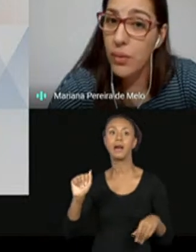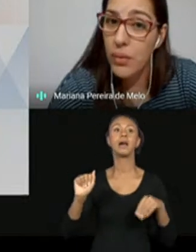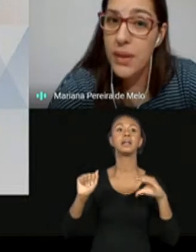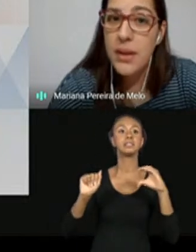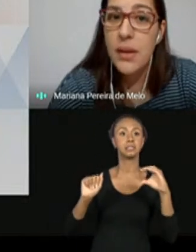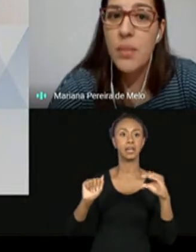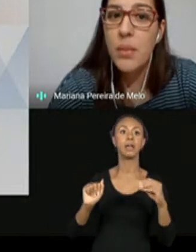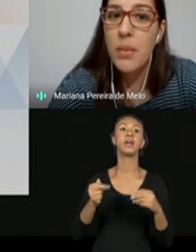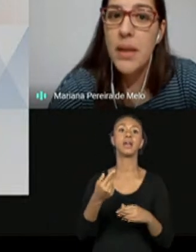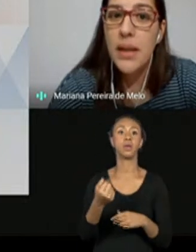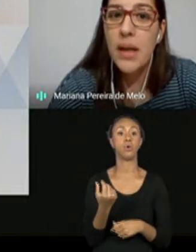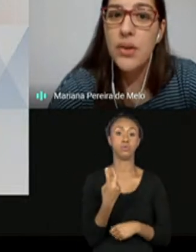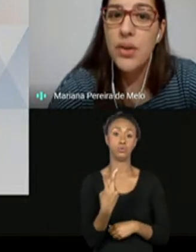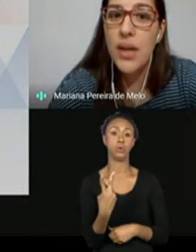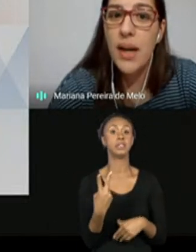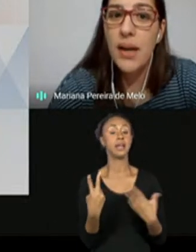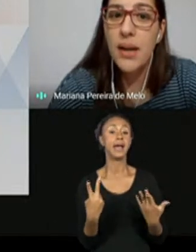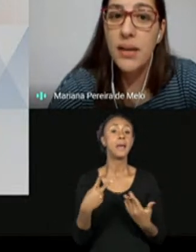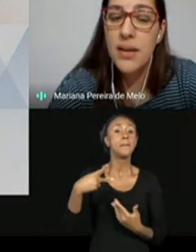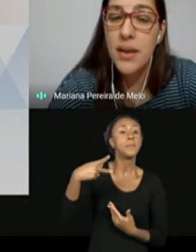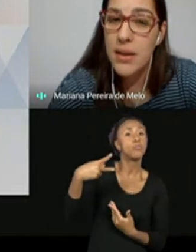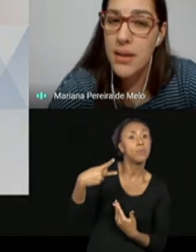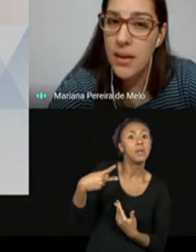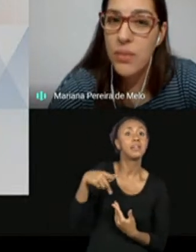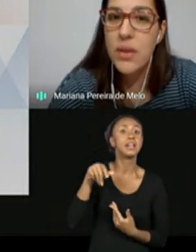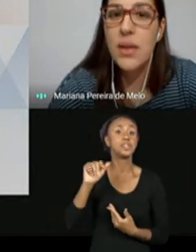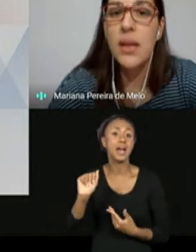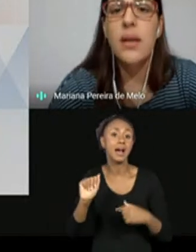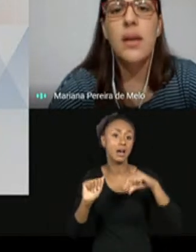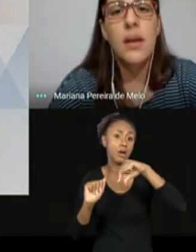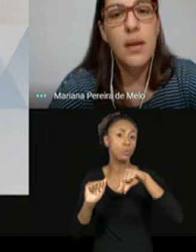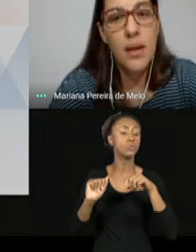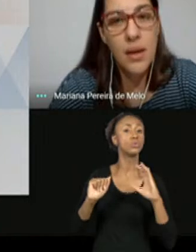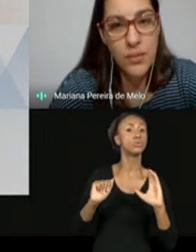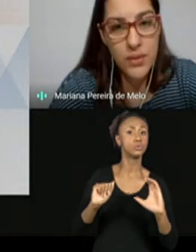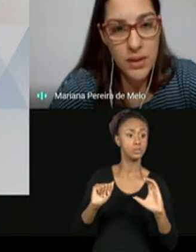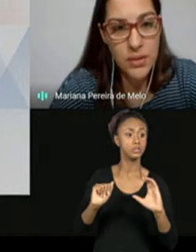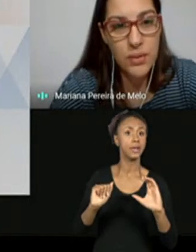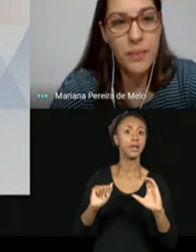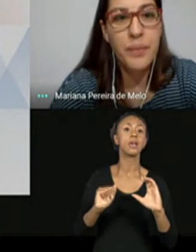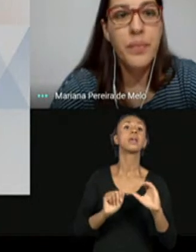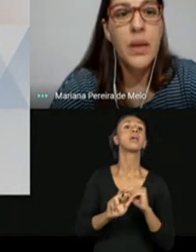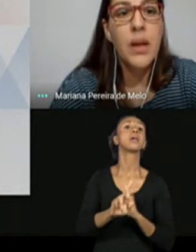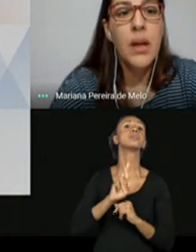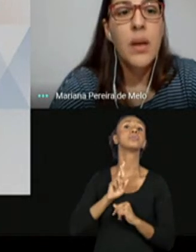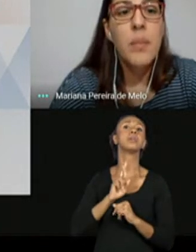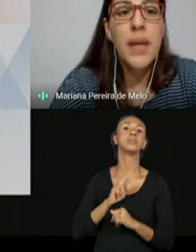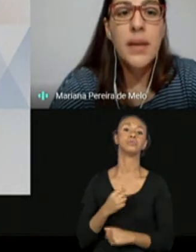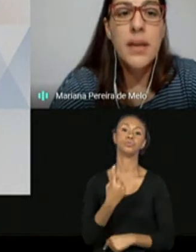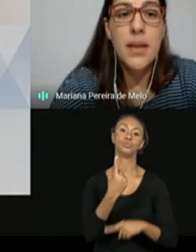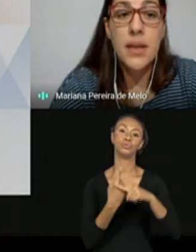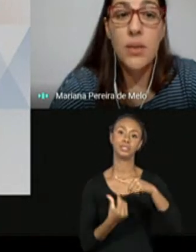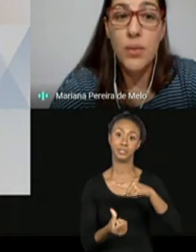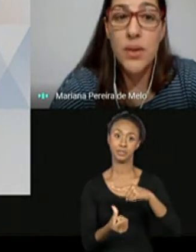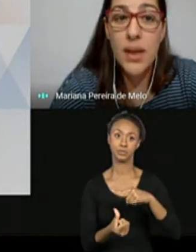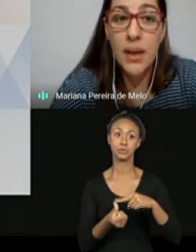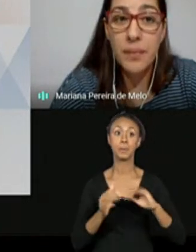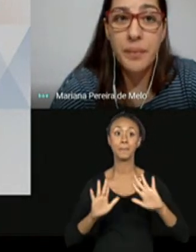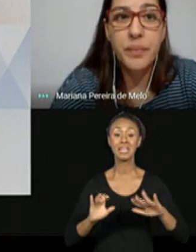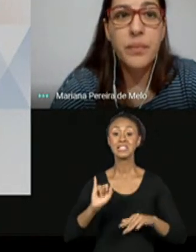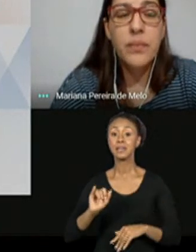elemento 2 e a probabilidade de A intersecção C é 1 sexto. B intersecção